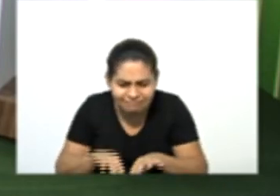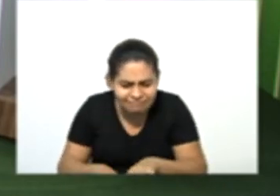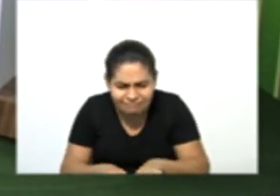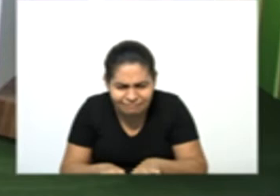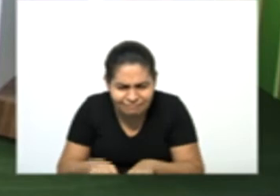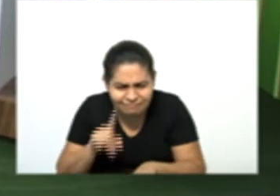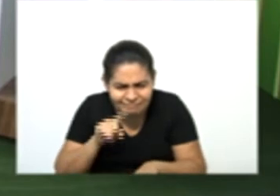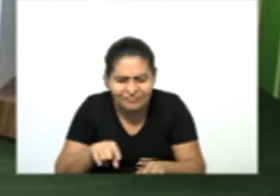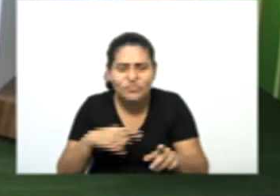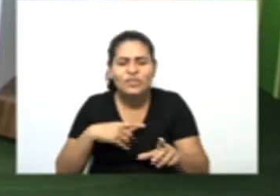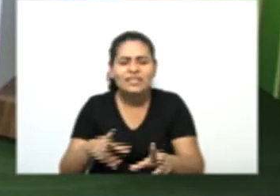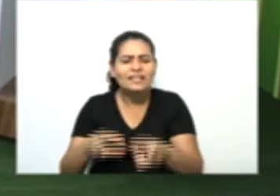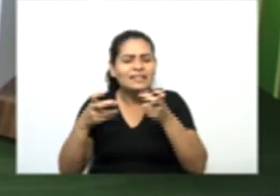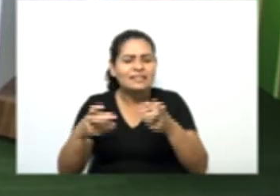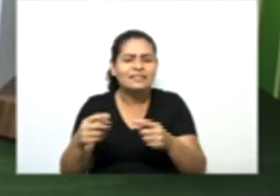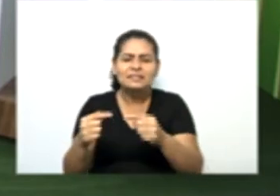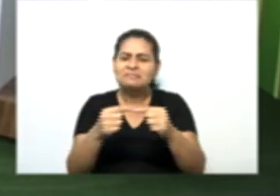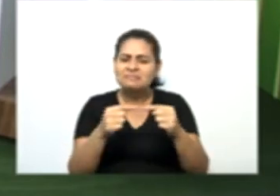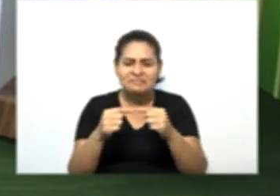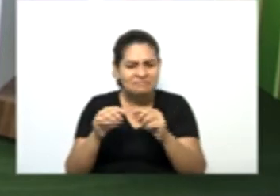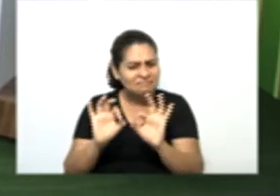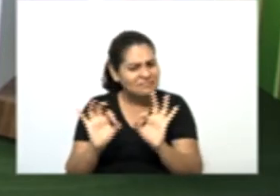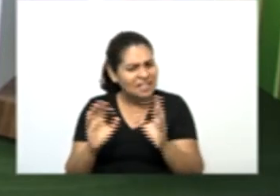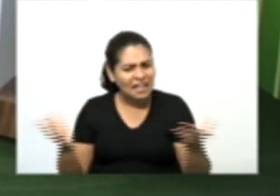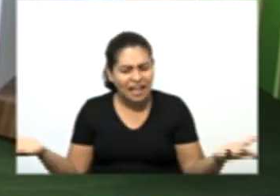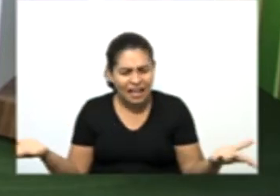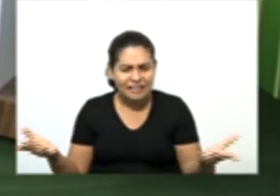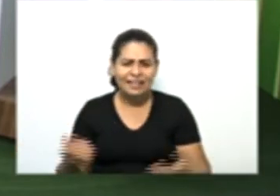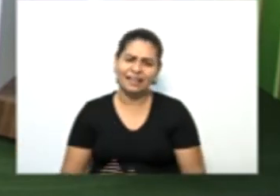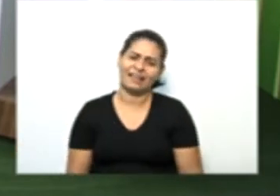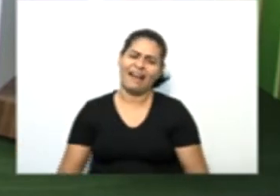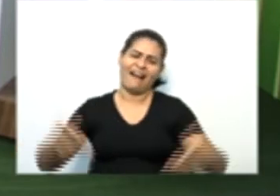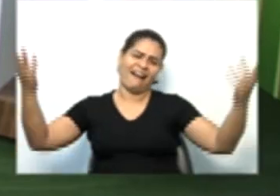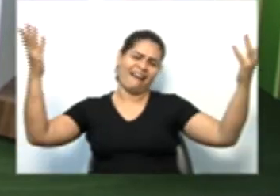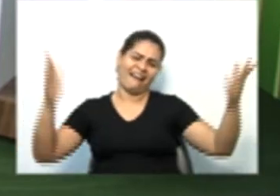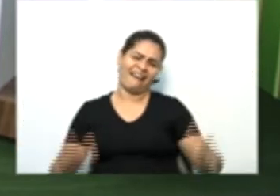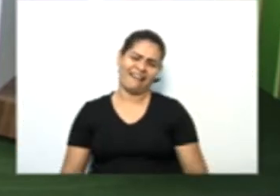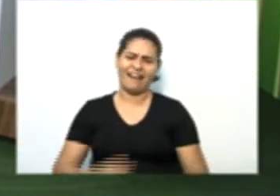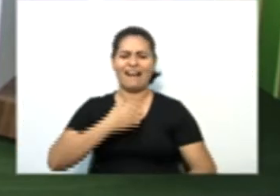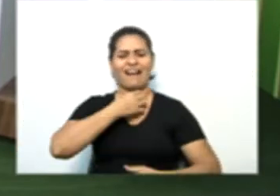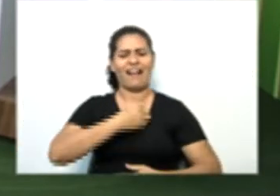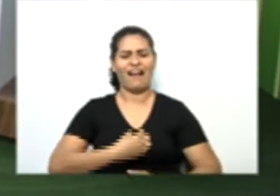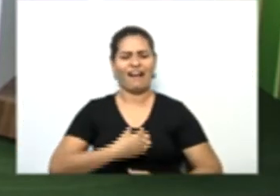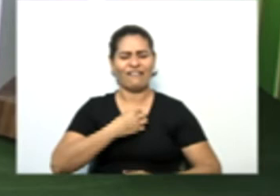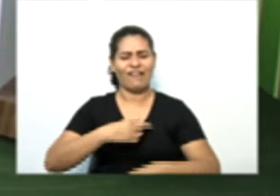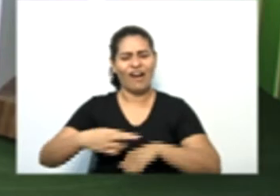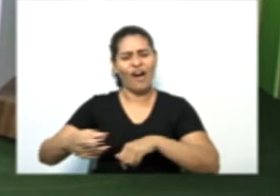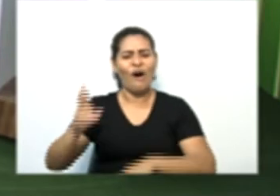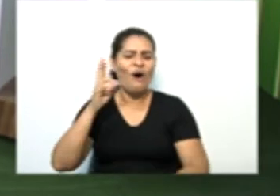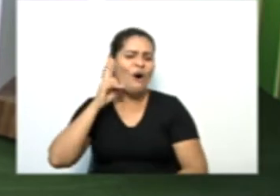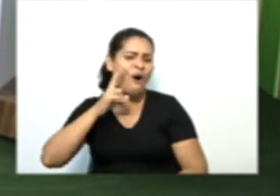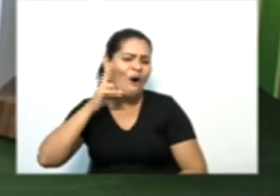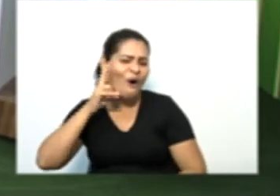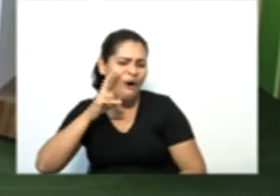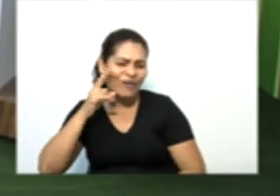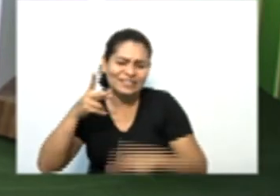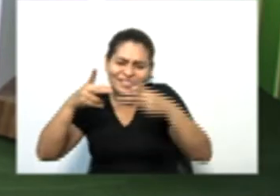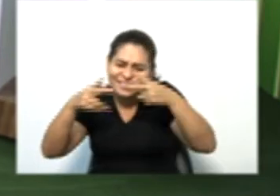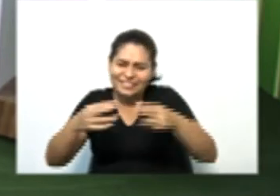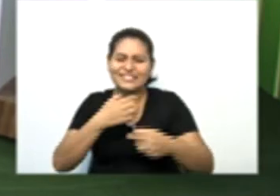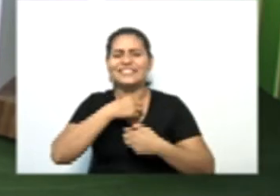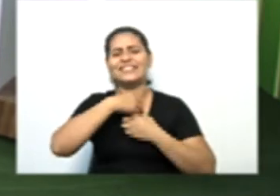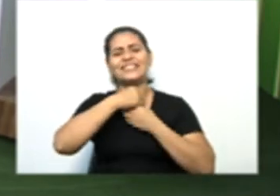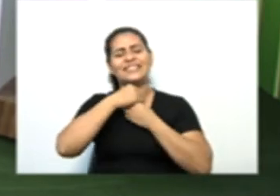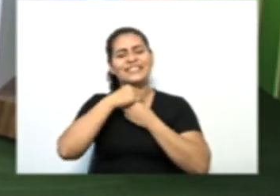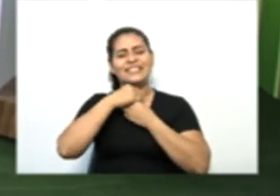semelhança... Não, ninguém respondeu. A gravata. A gravata. As duas são de cor rosa, Rosa. gente, tá vendo? Eu